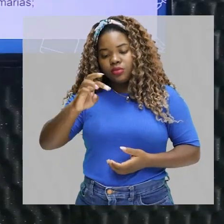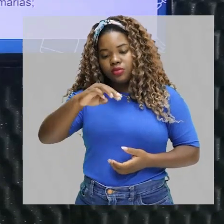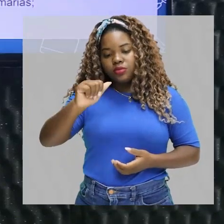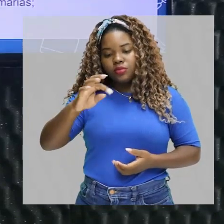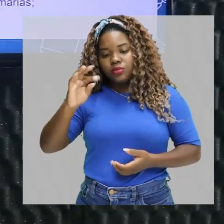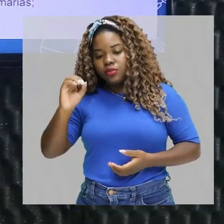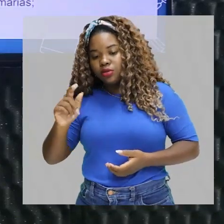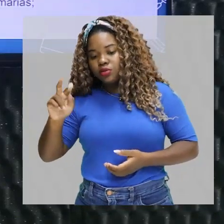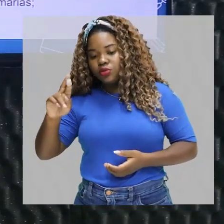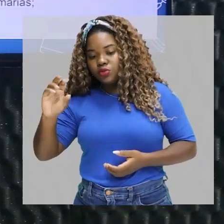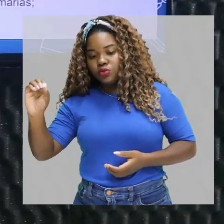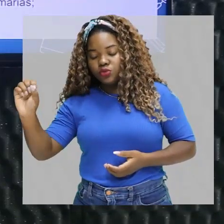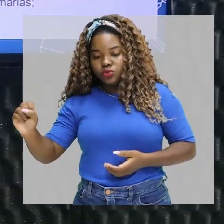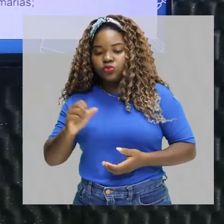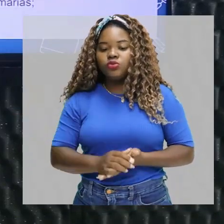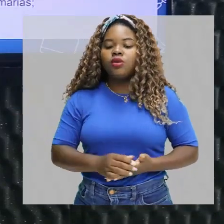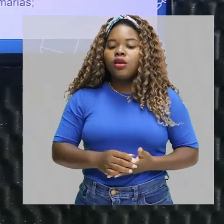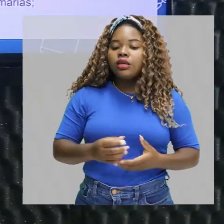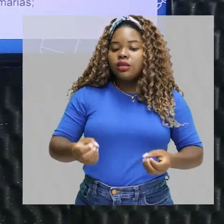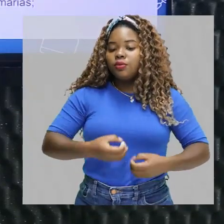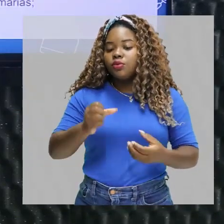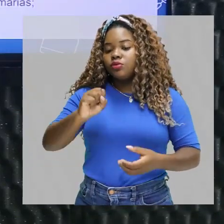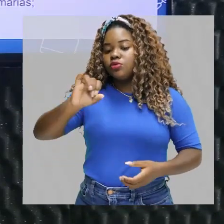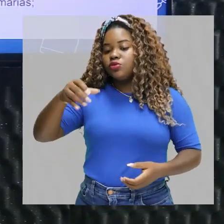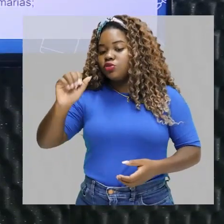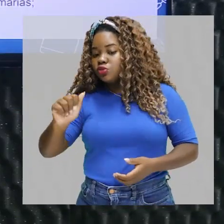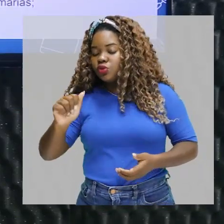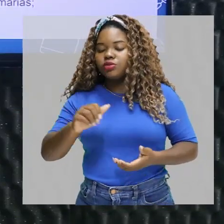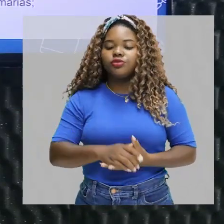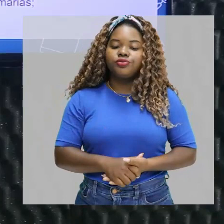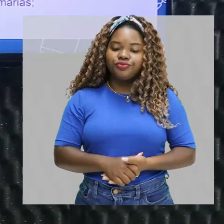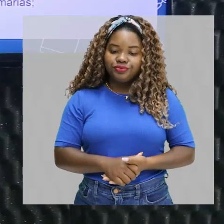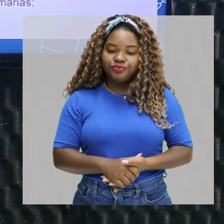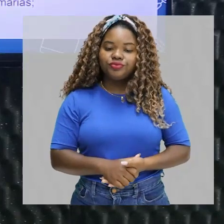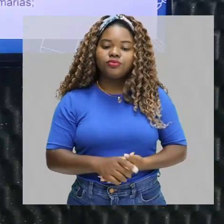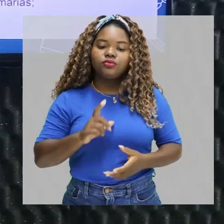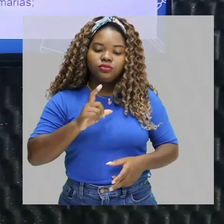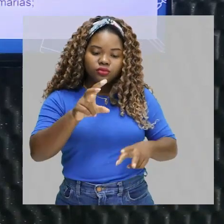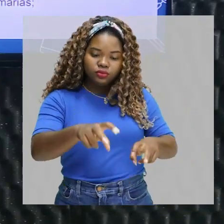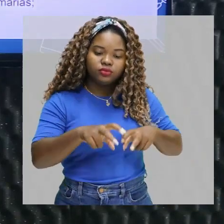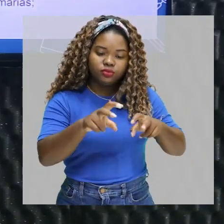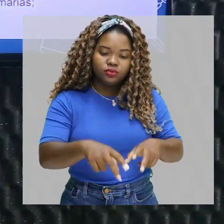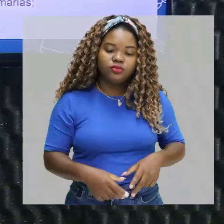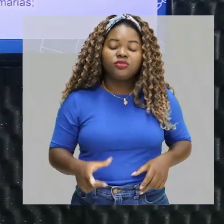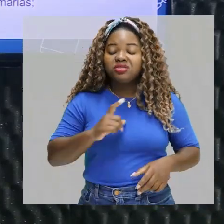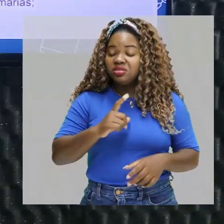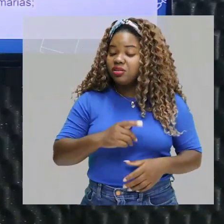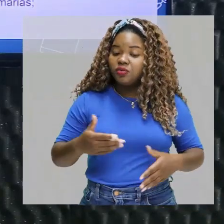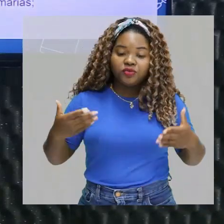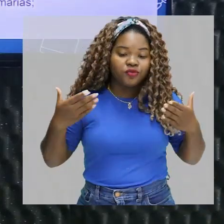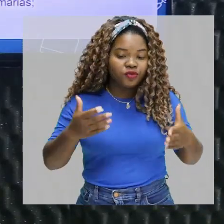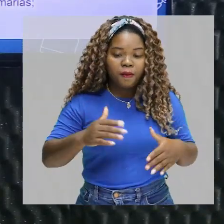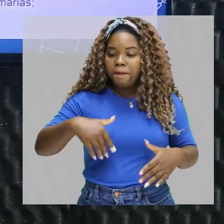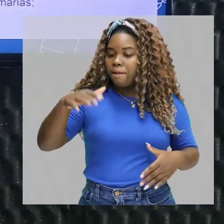produção de soja né que é o principal produto hoje de exportação do nosso país da agropecuária Tá certo ela vai ter grande